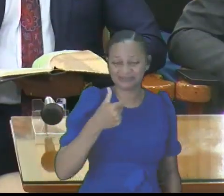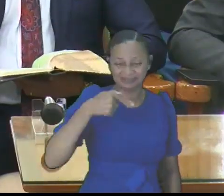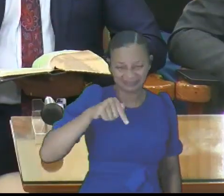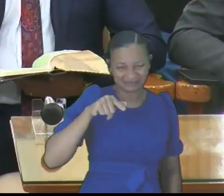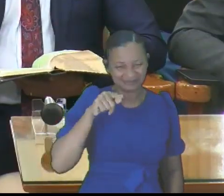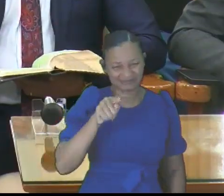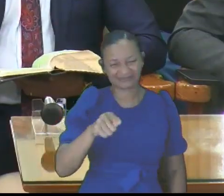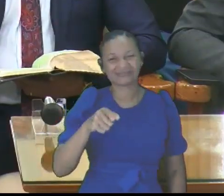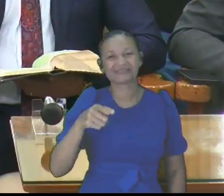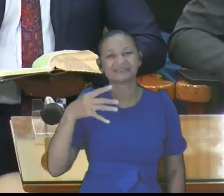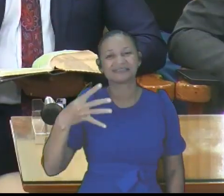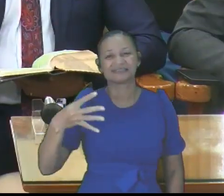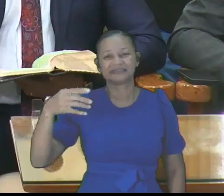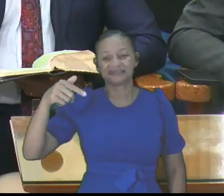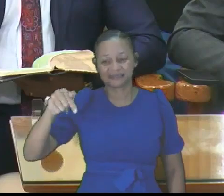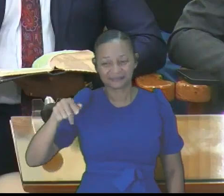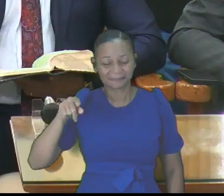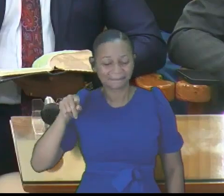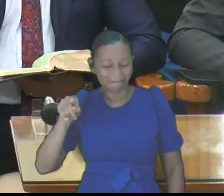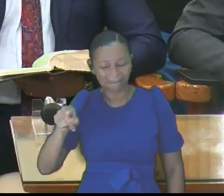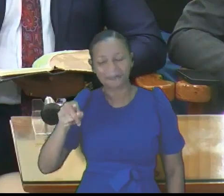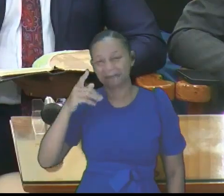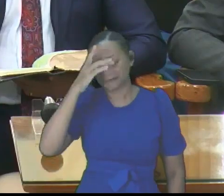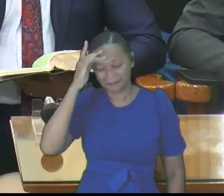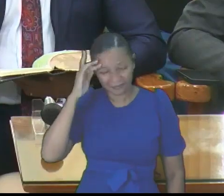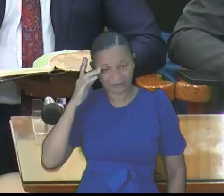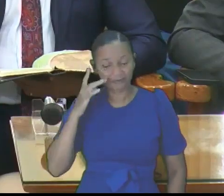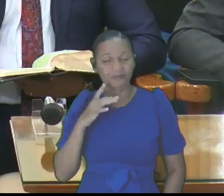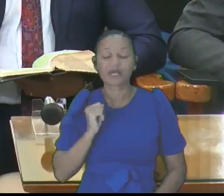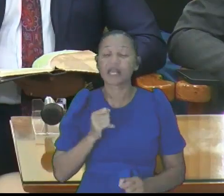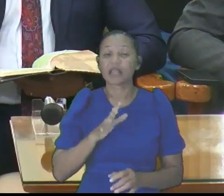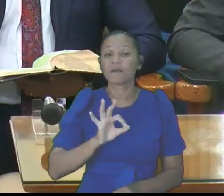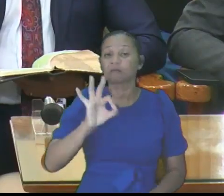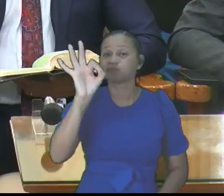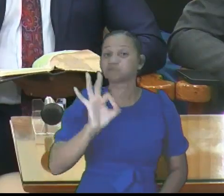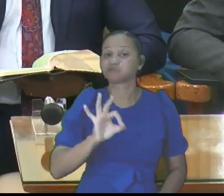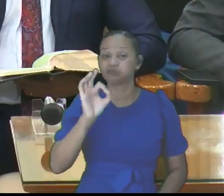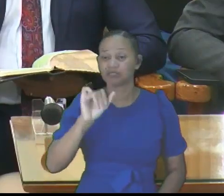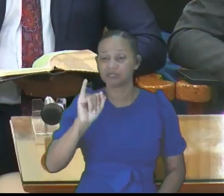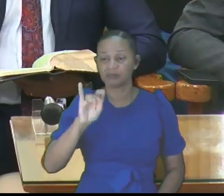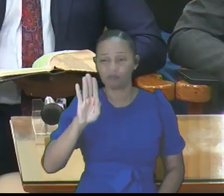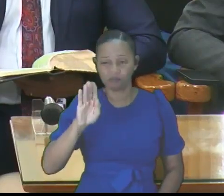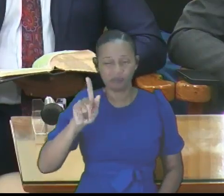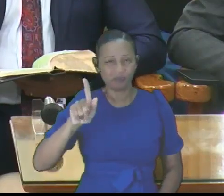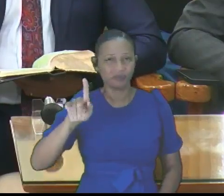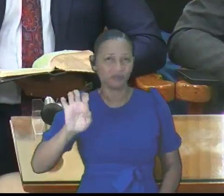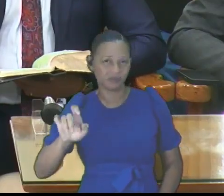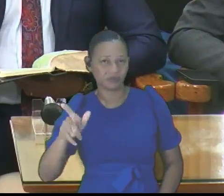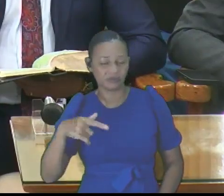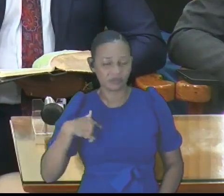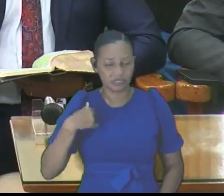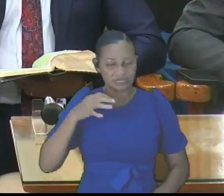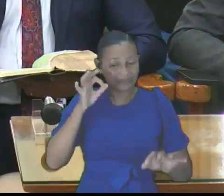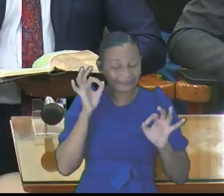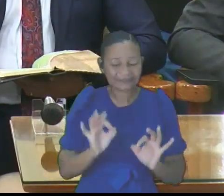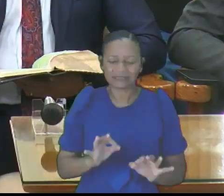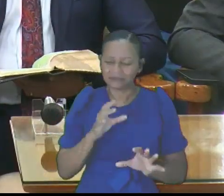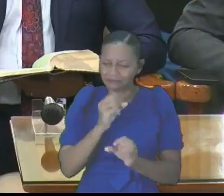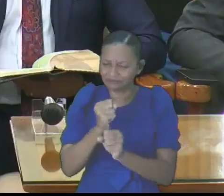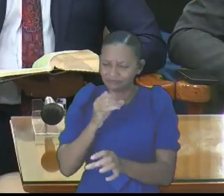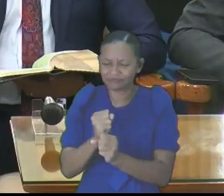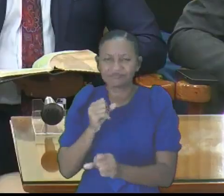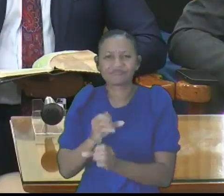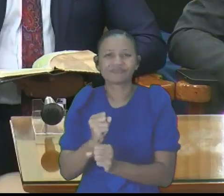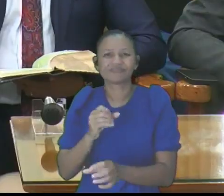17.440.000 desigrejados no Brasil. Pelos dados do IBGE, não exatos, porque eu não sei calcular assim esses percentuais